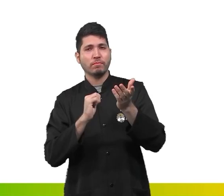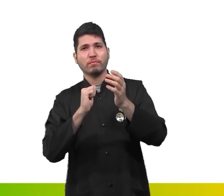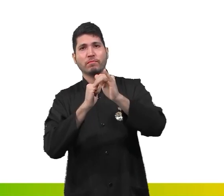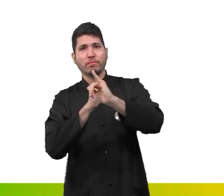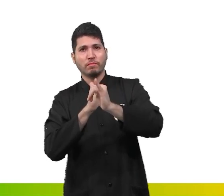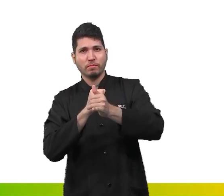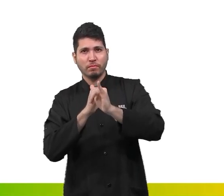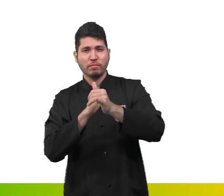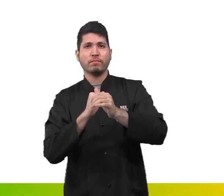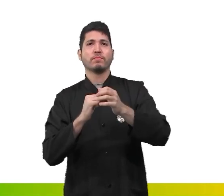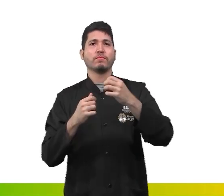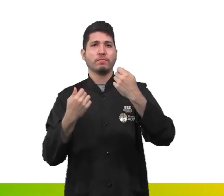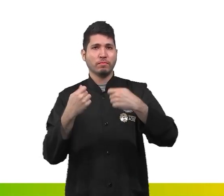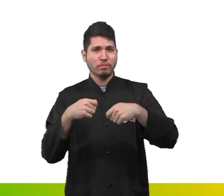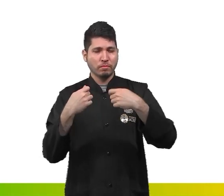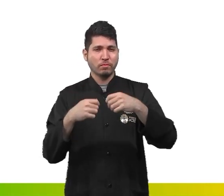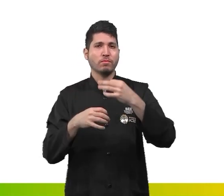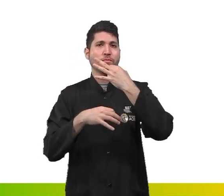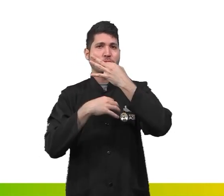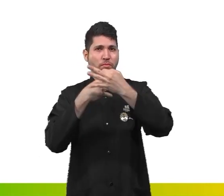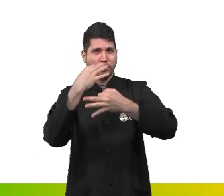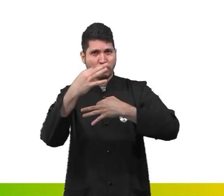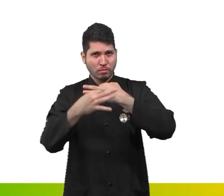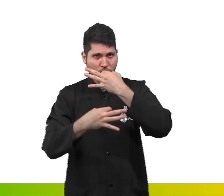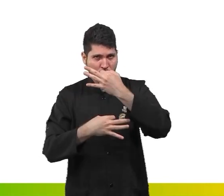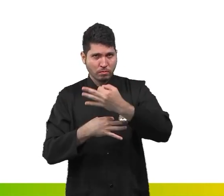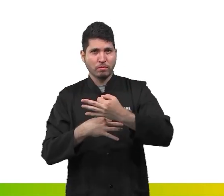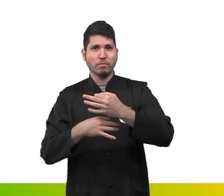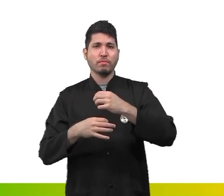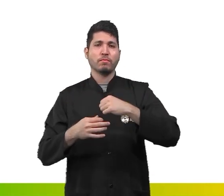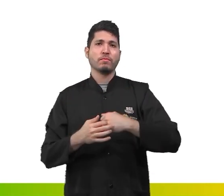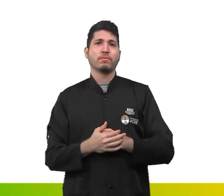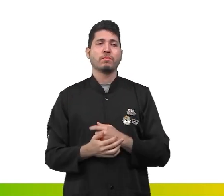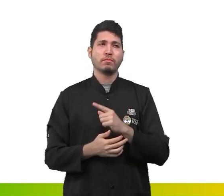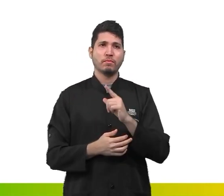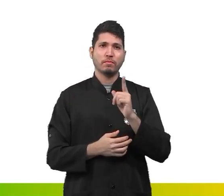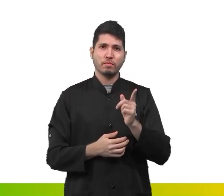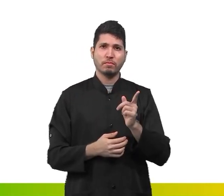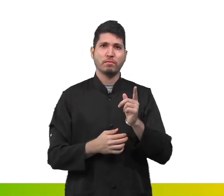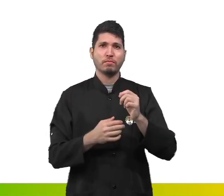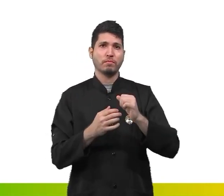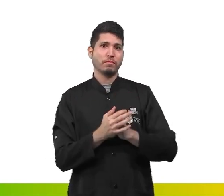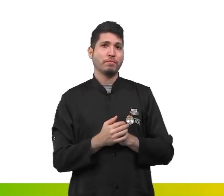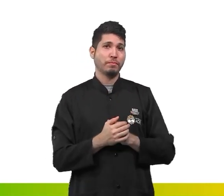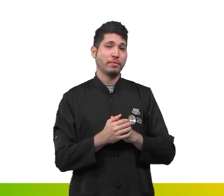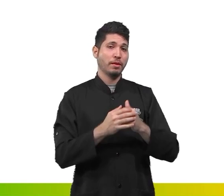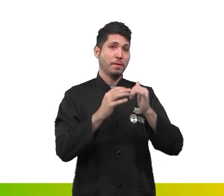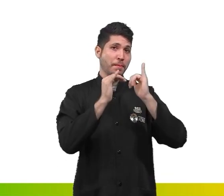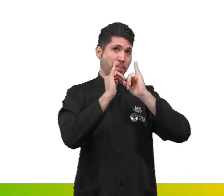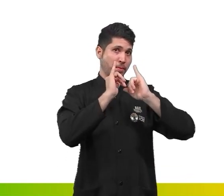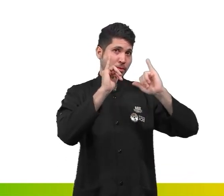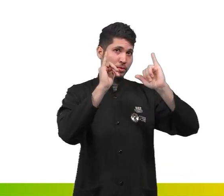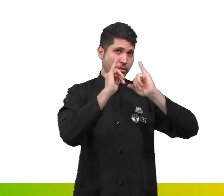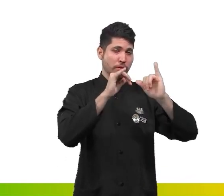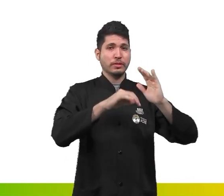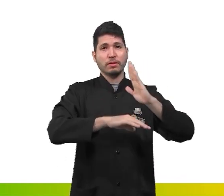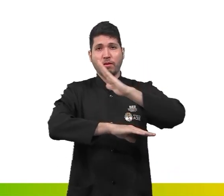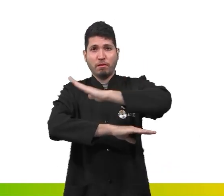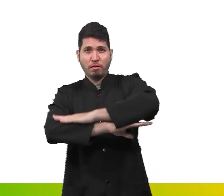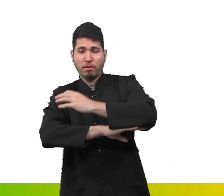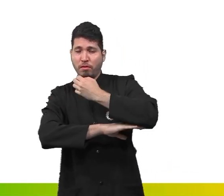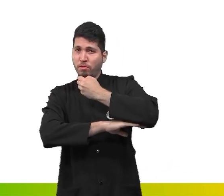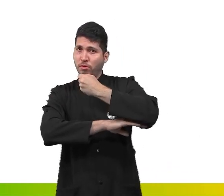forma, tem que ter opinião. Não tem opinião. Ficamos com a notícia e com a reportagem. Mas se observarmos o